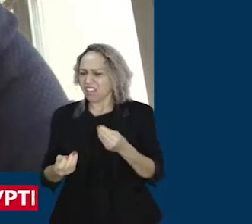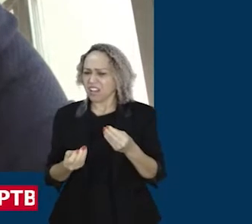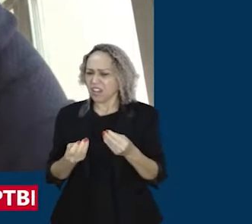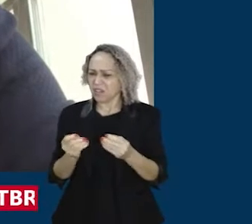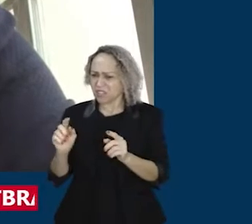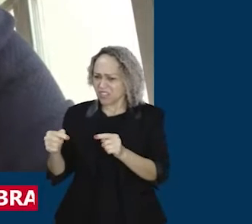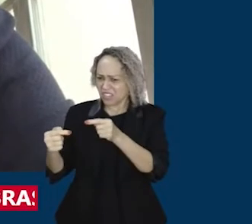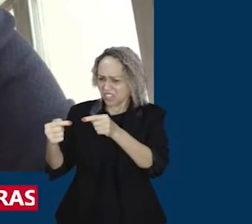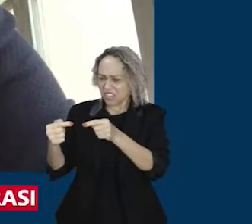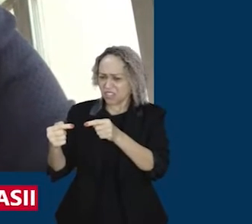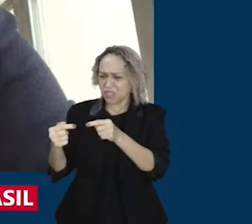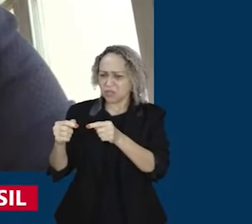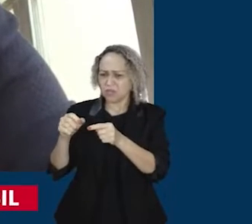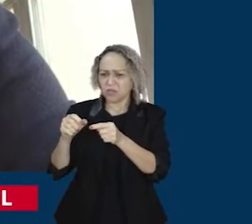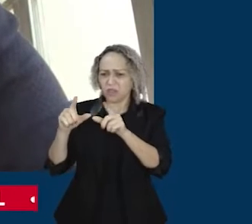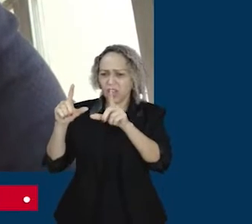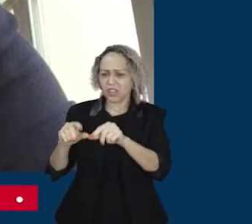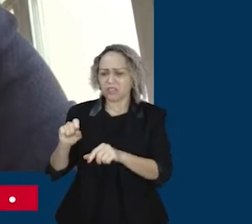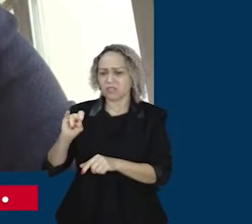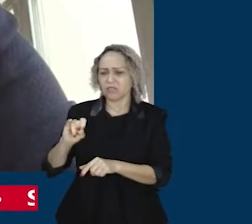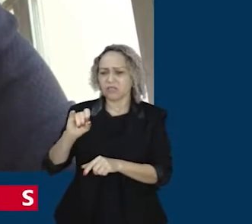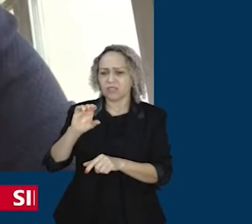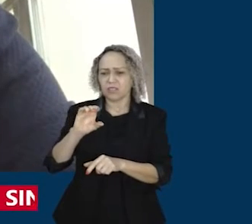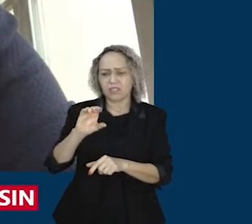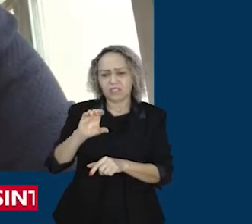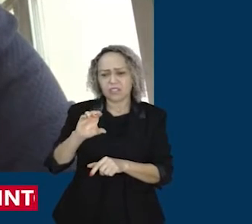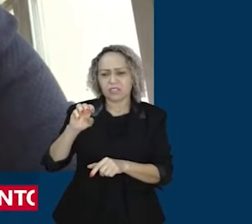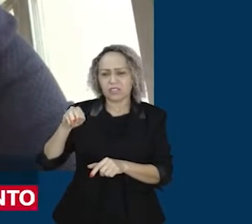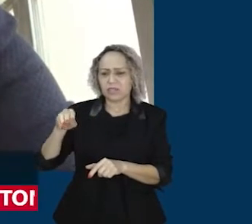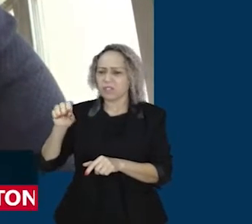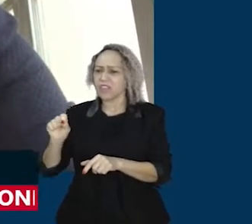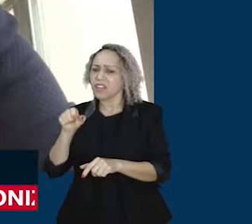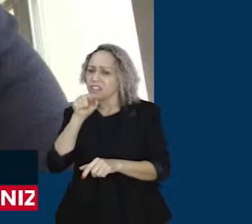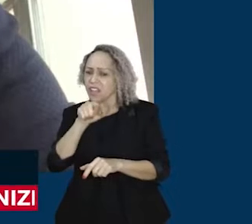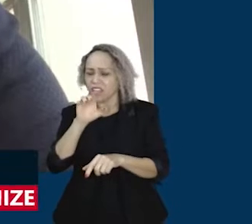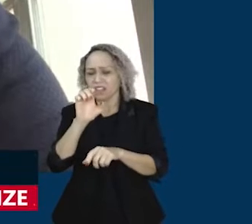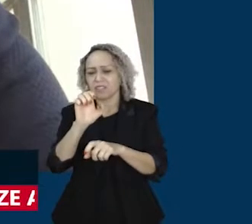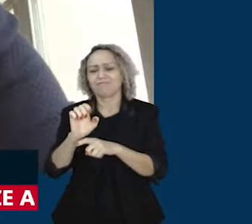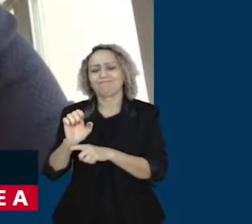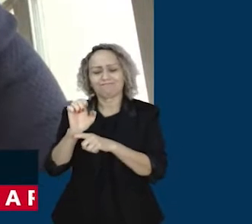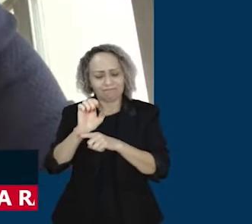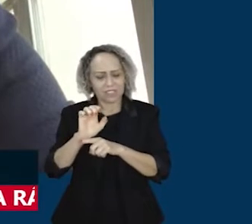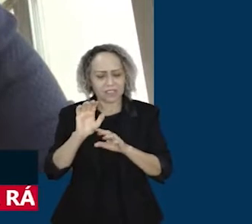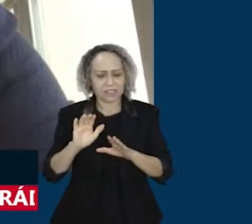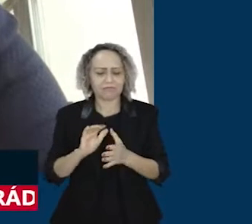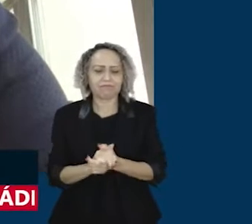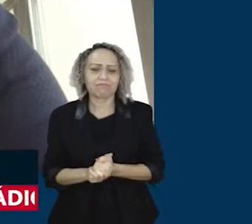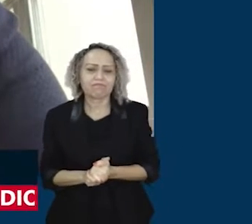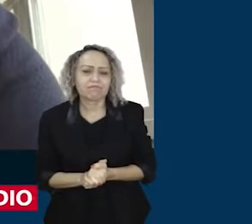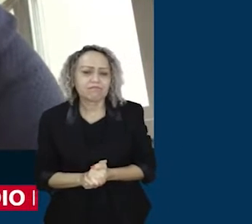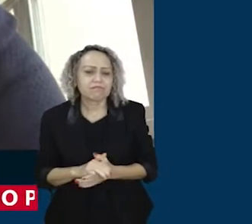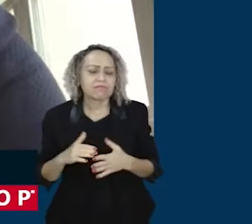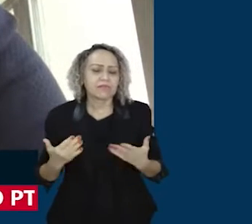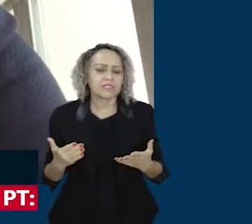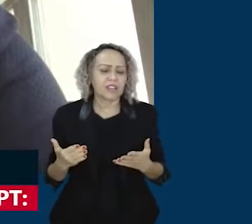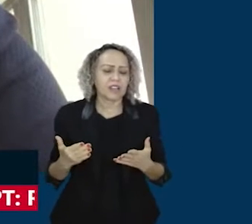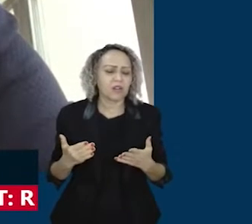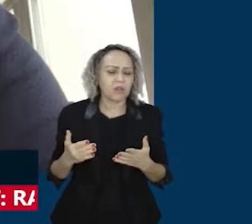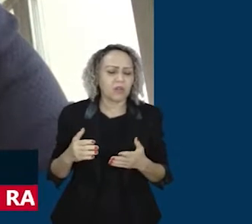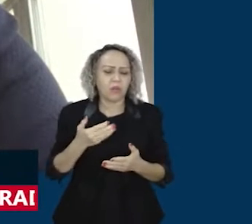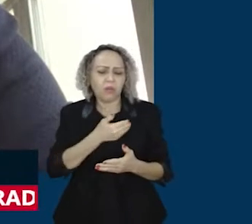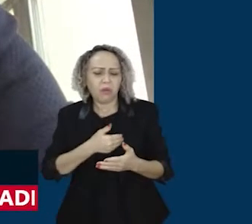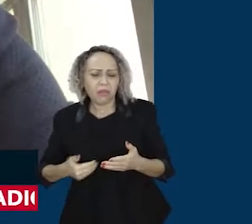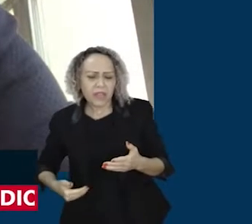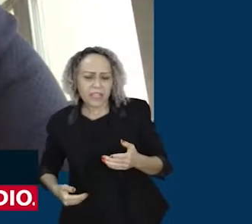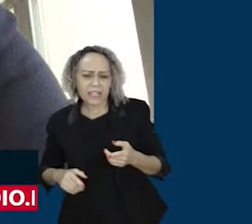Infelizmente, a gente não vê apoio, mobilização suficiente na articulação dos governadores. Muitos deixaram